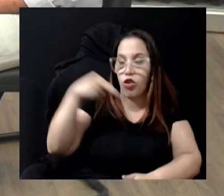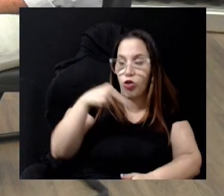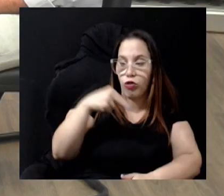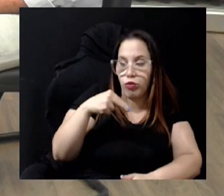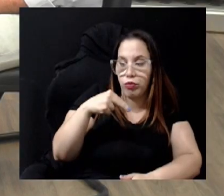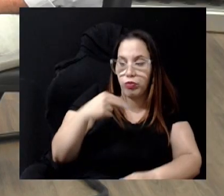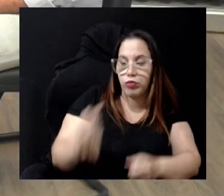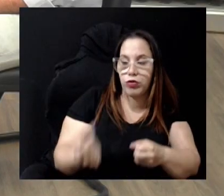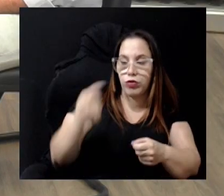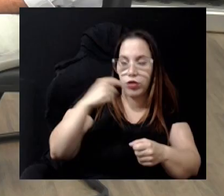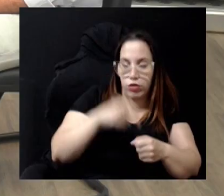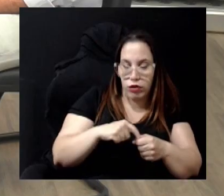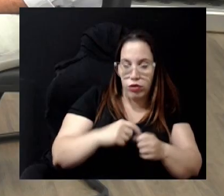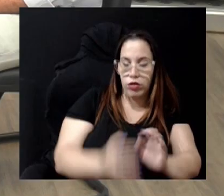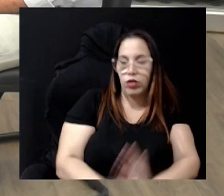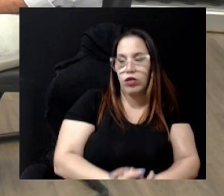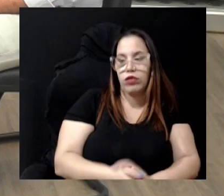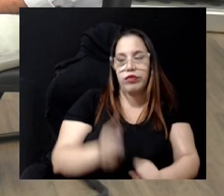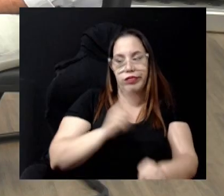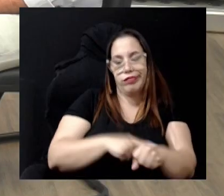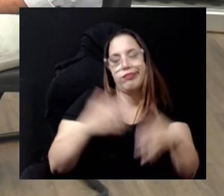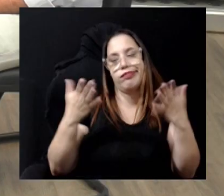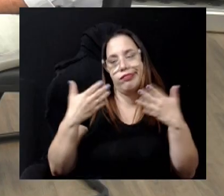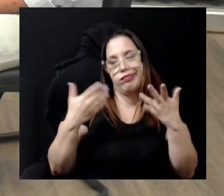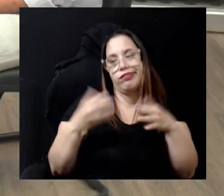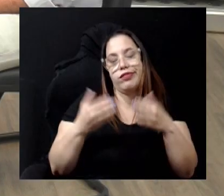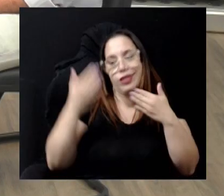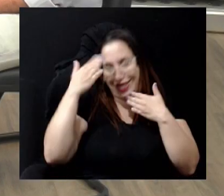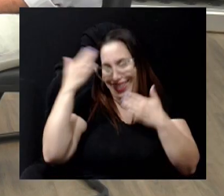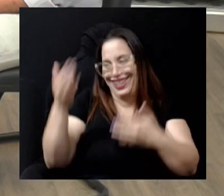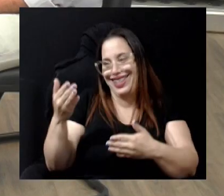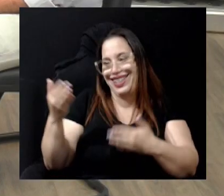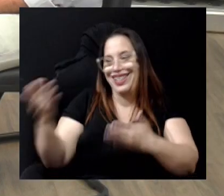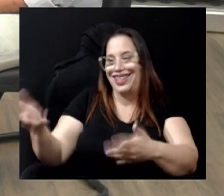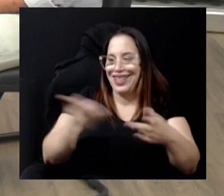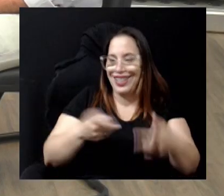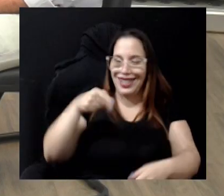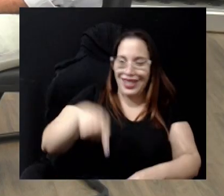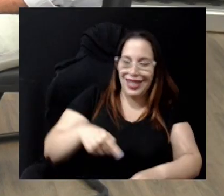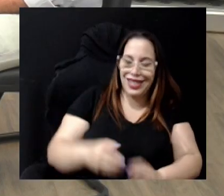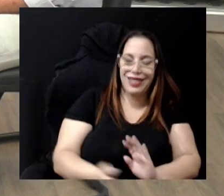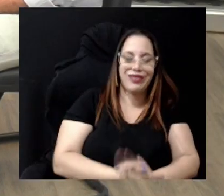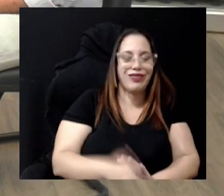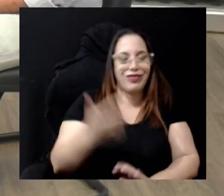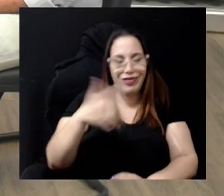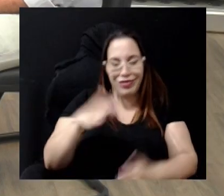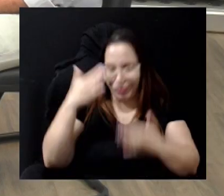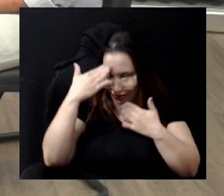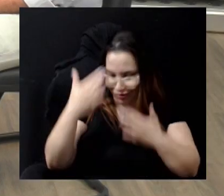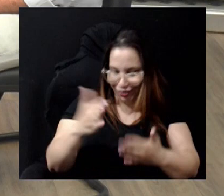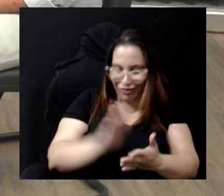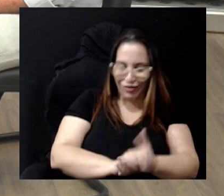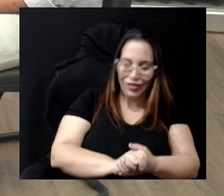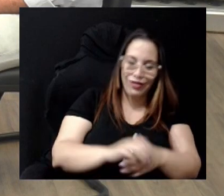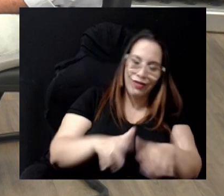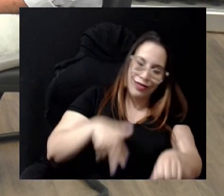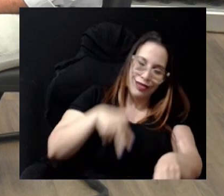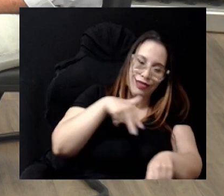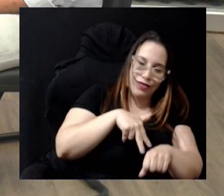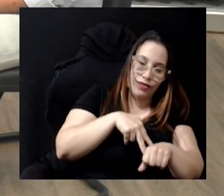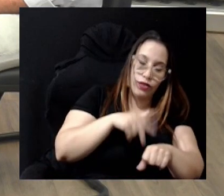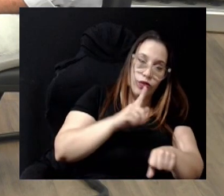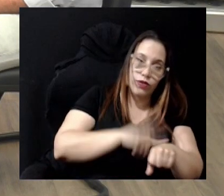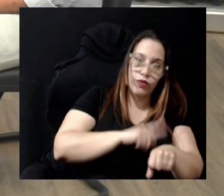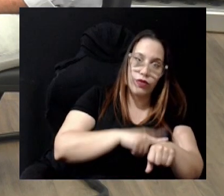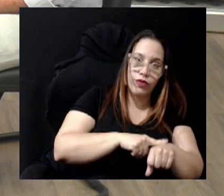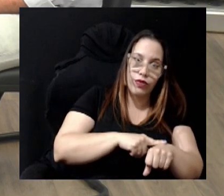estejamos com o horário de verão. Eu quero agradecer a sua participação mais uma vez, muito obrigada por disponibilizar o seu tempo para vir para cá,